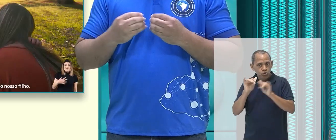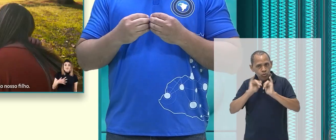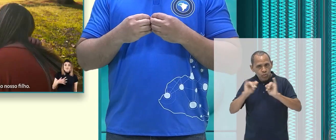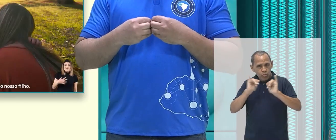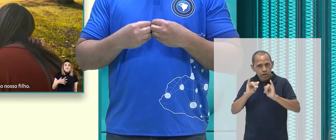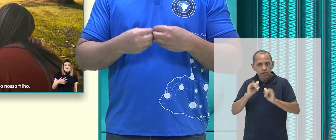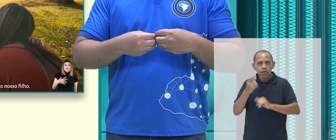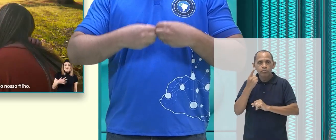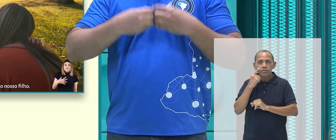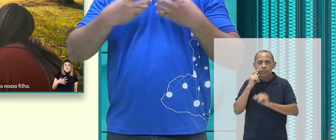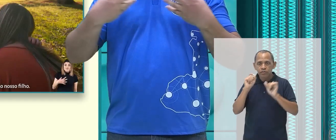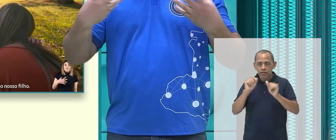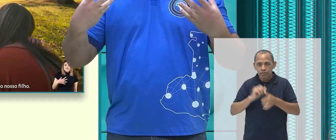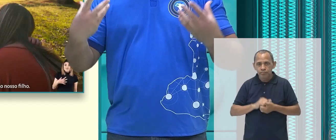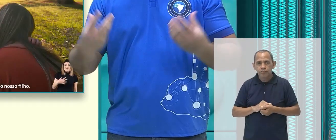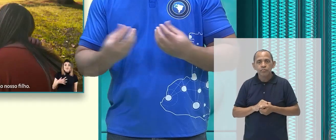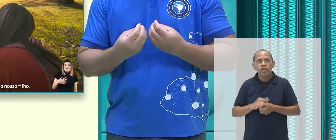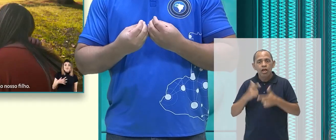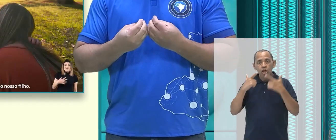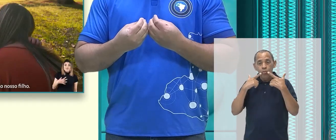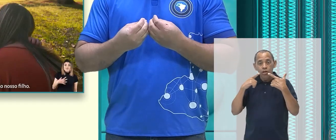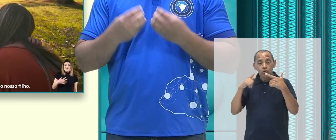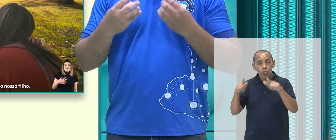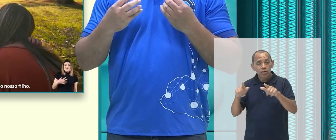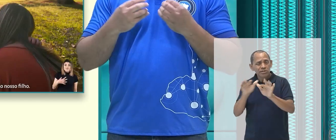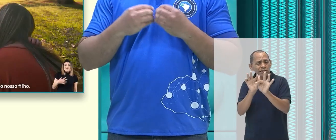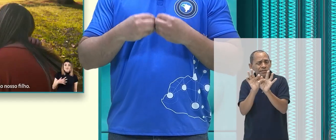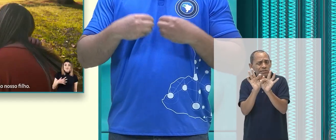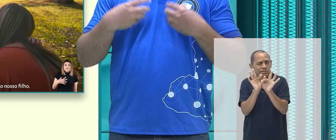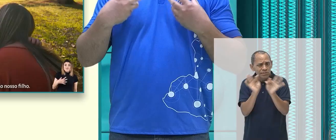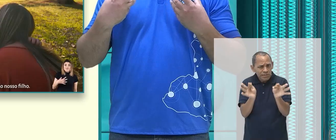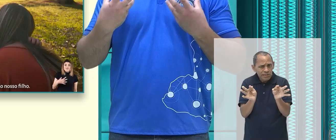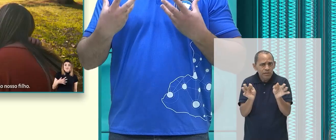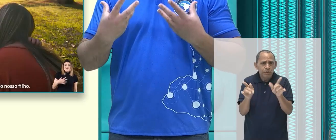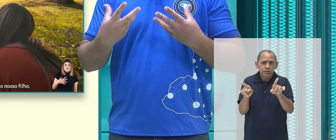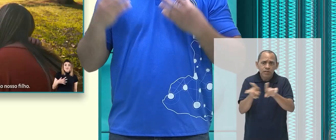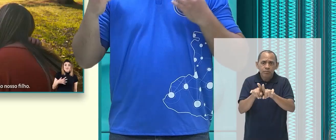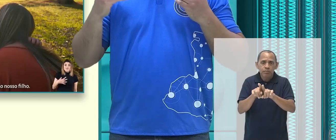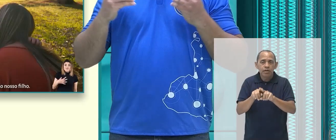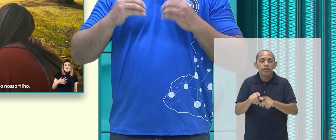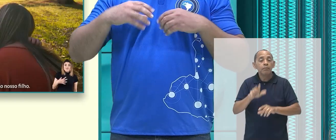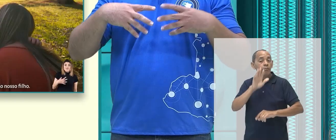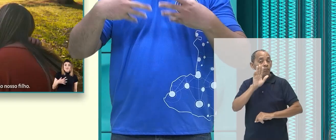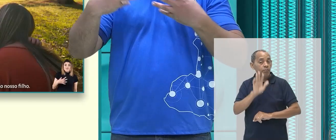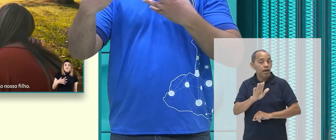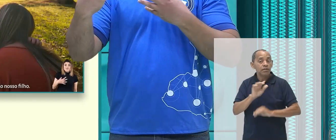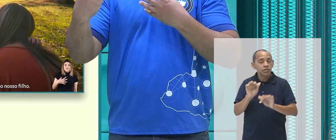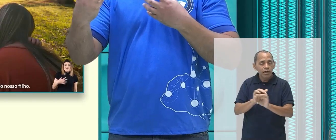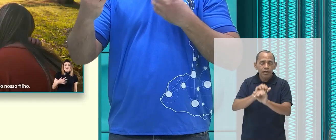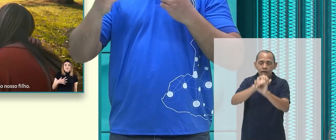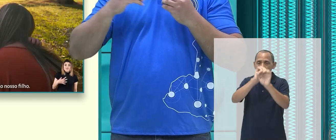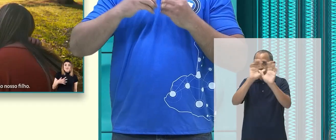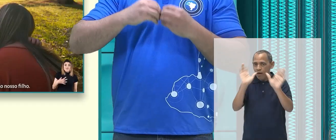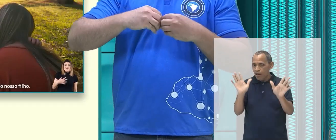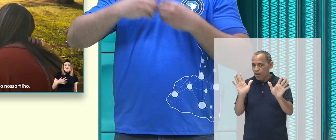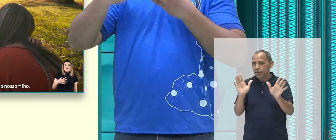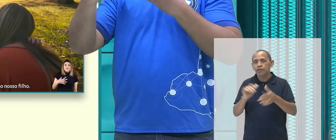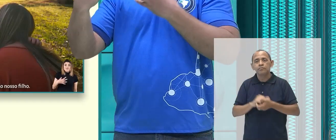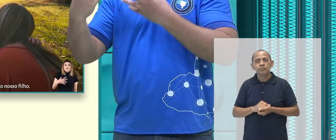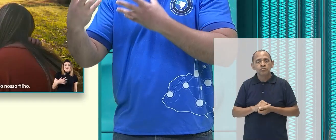linguagem é uma linguagem mais simples, é uma linguagem clara, não busca